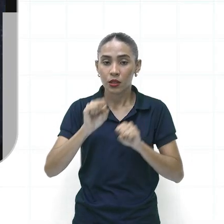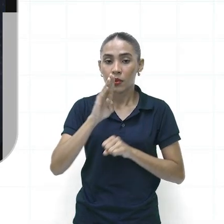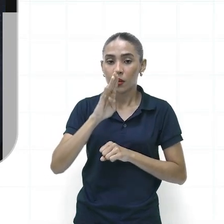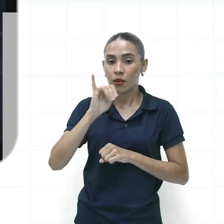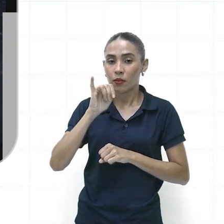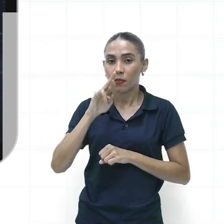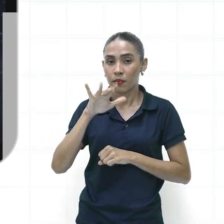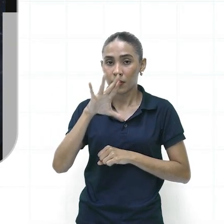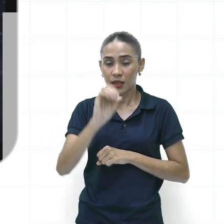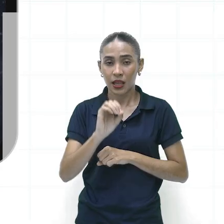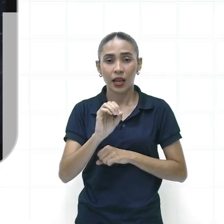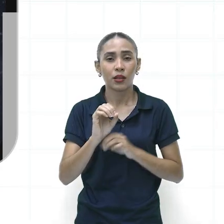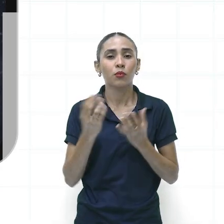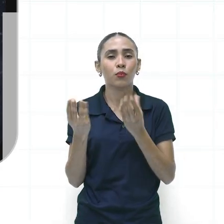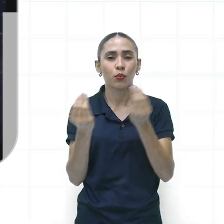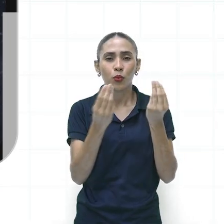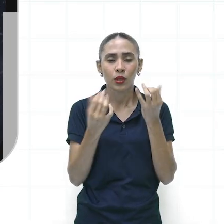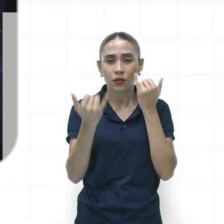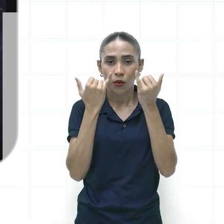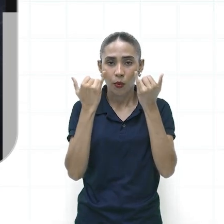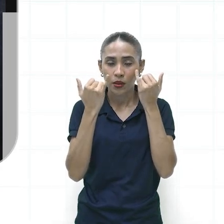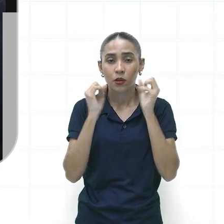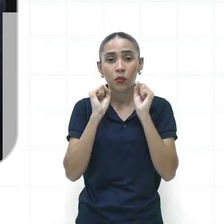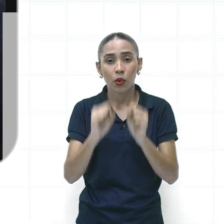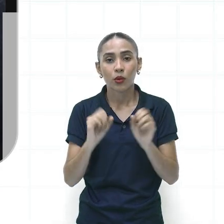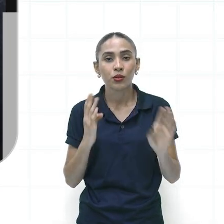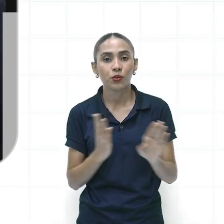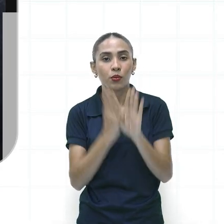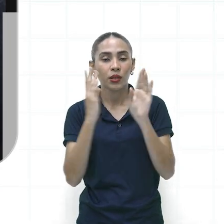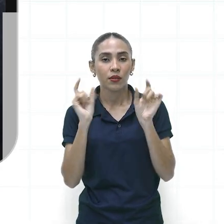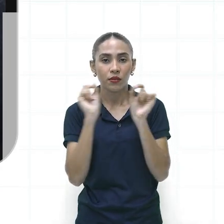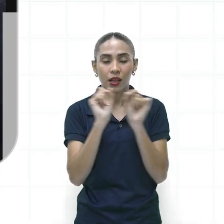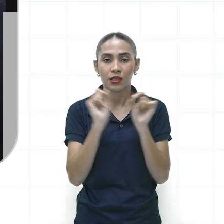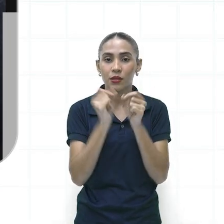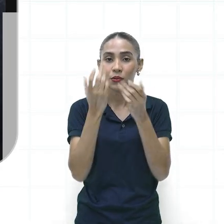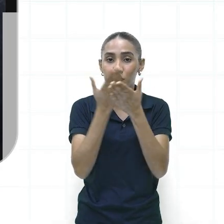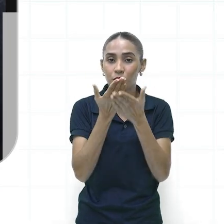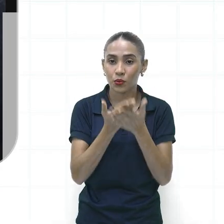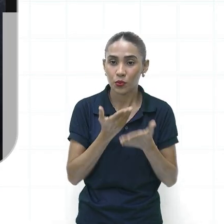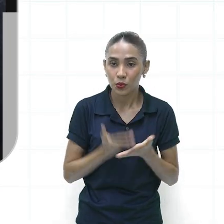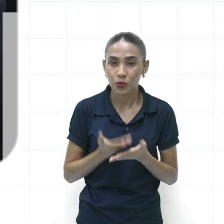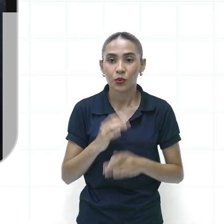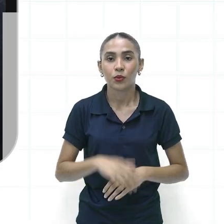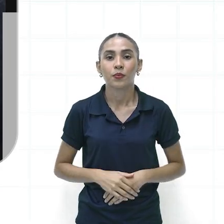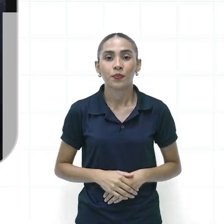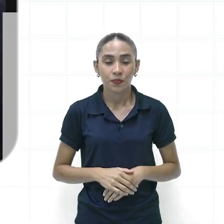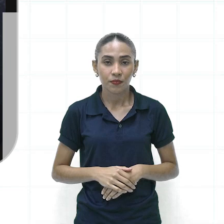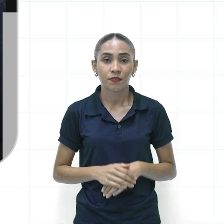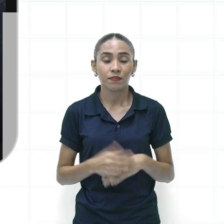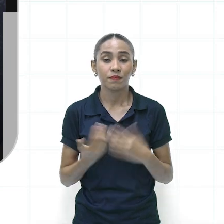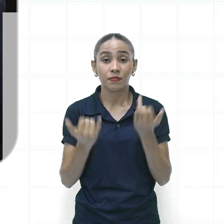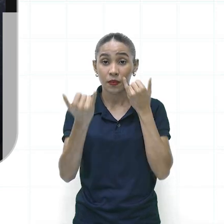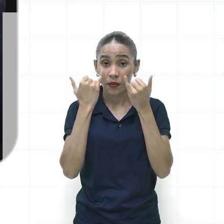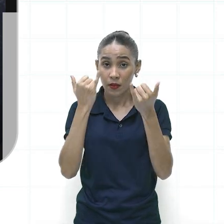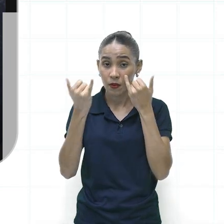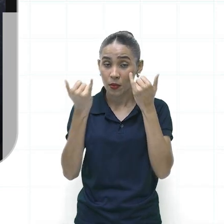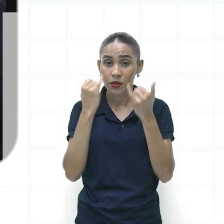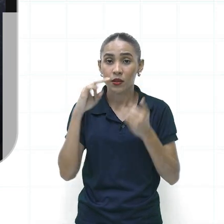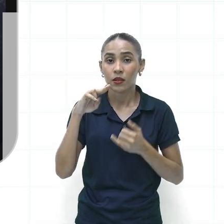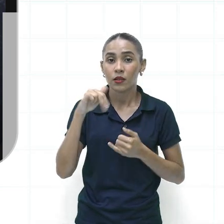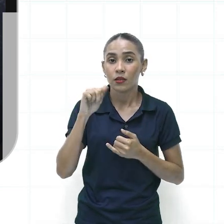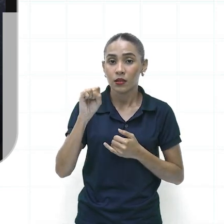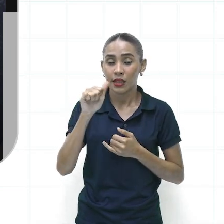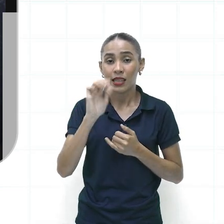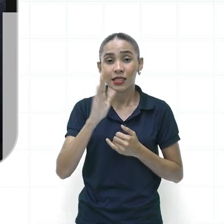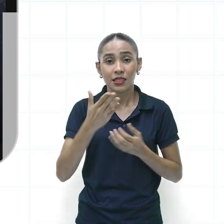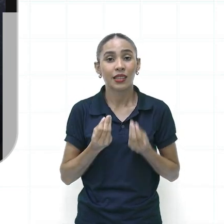binário. Muita coisa que no dia a dia a gente pode descobrir aí, fazendo estudo dessas informações que